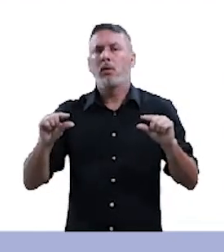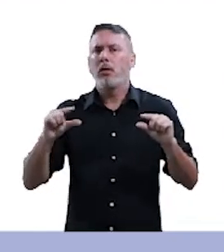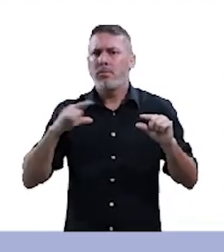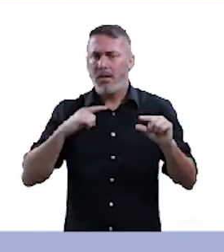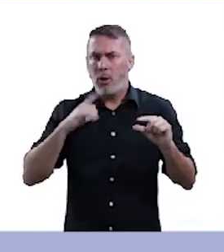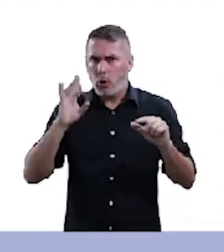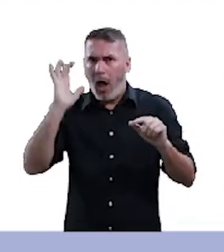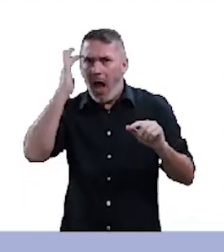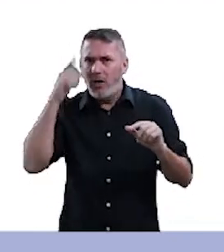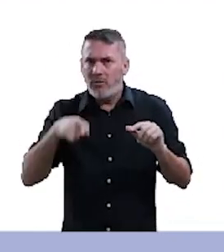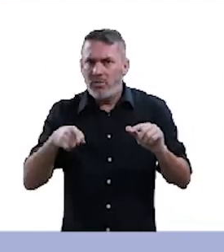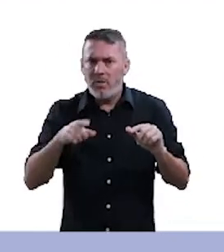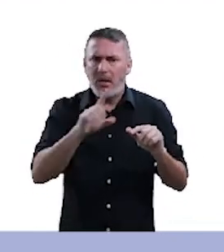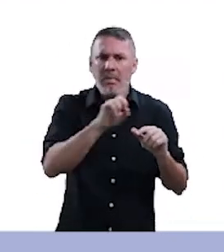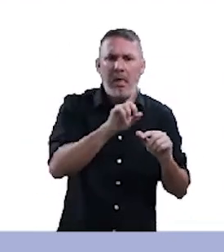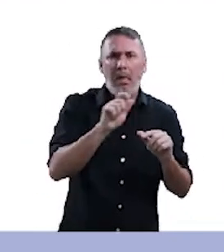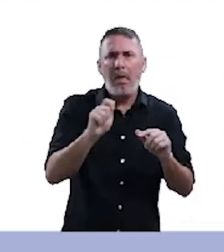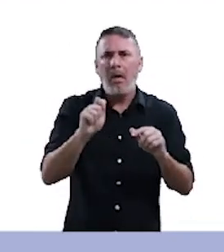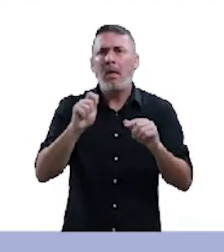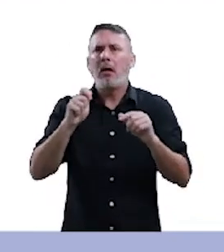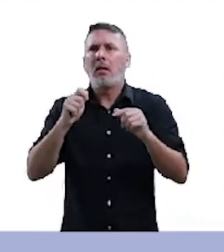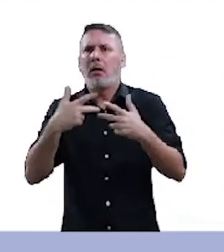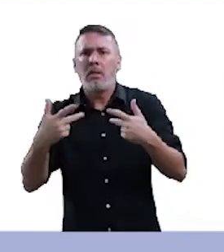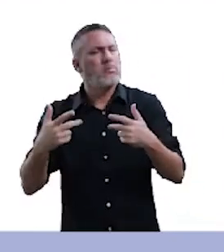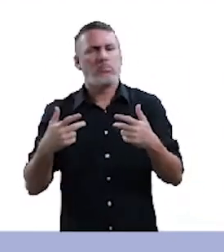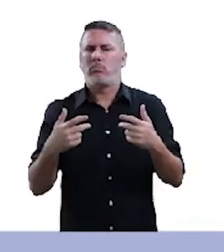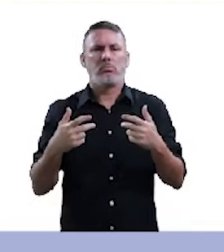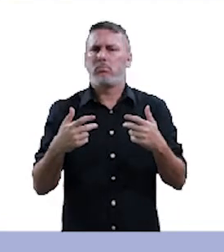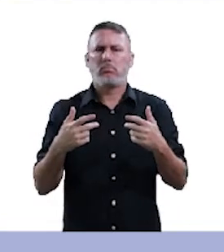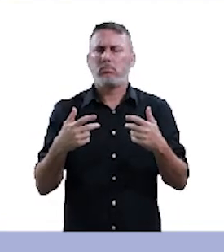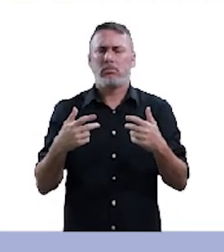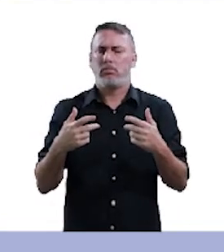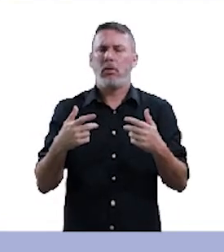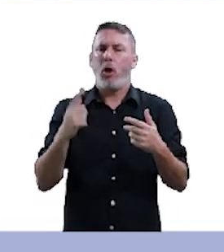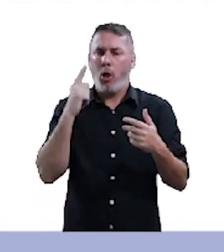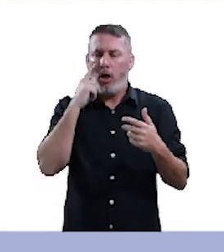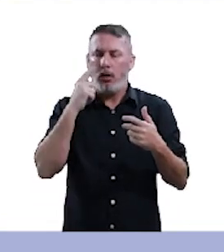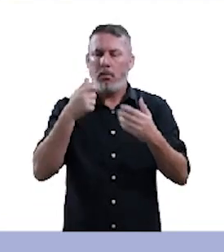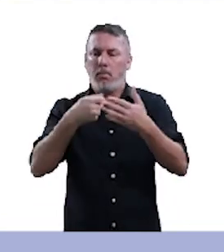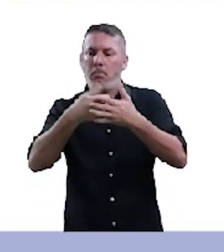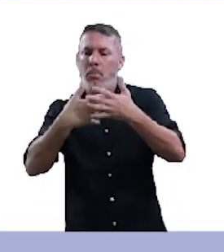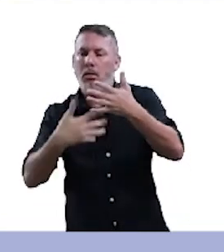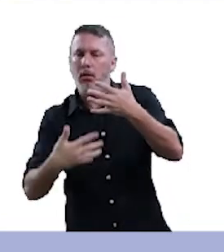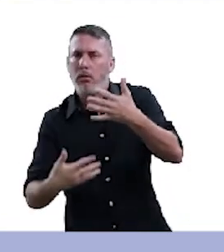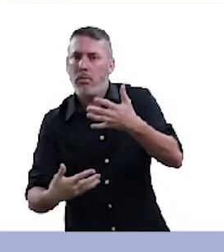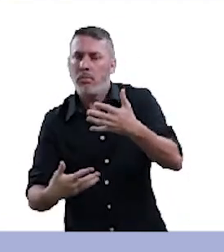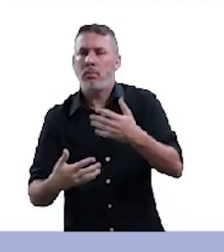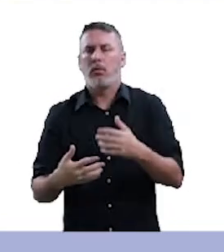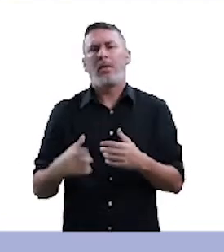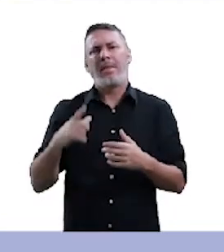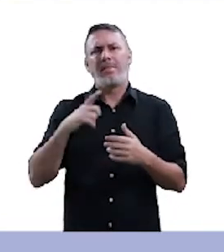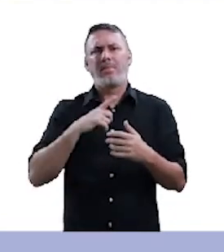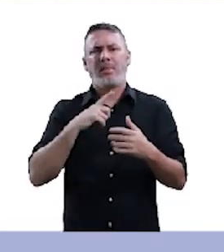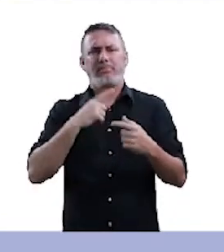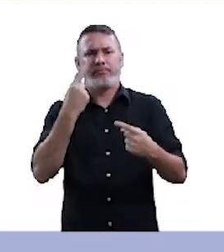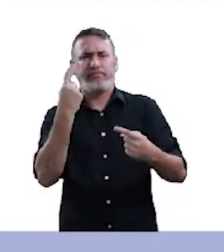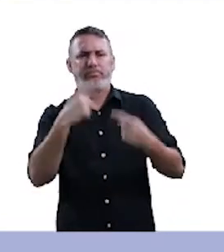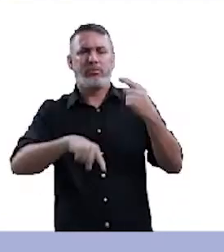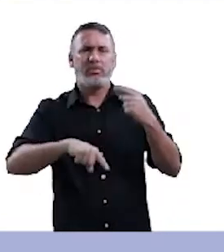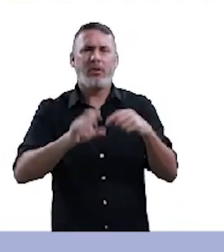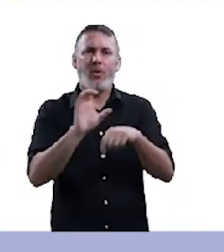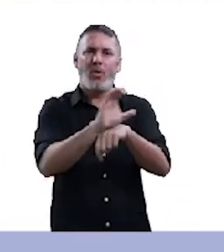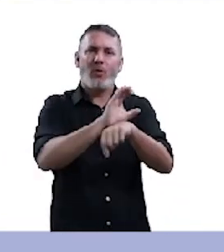no achismo? Vou usar a palavra achismo para você compreender melhor. Não. Aí ele começa, a violação da Constituição Federal